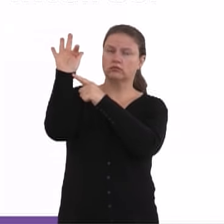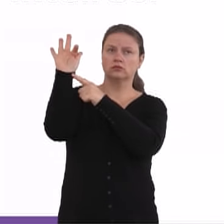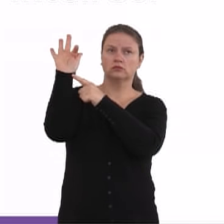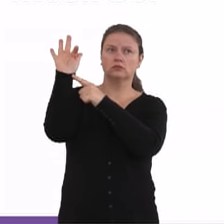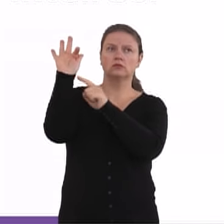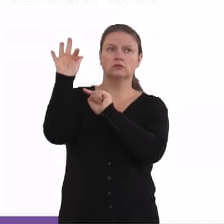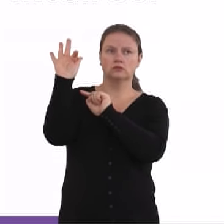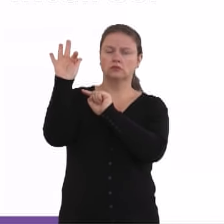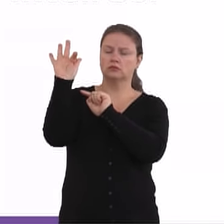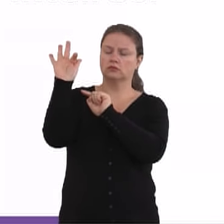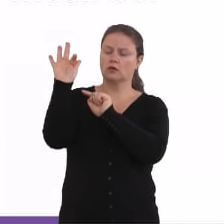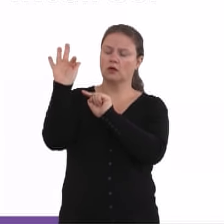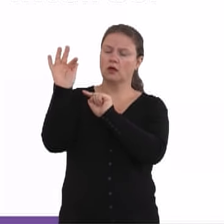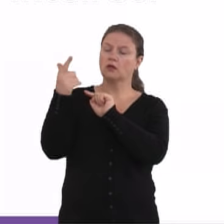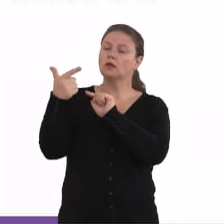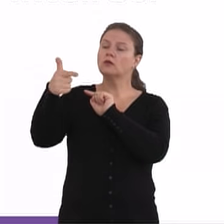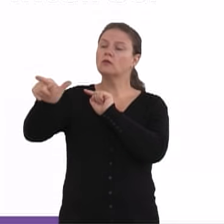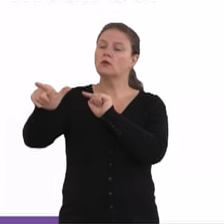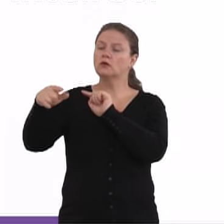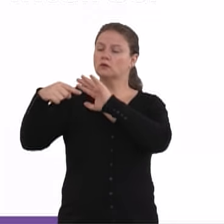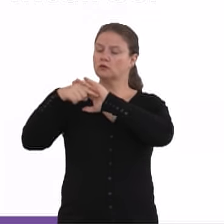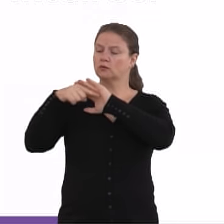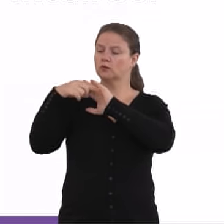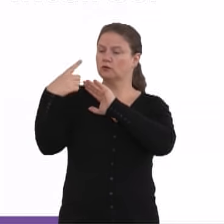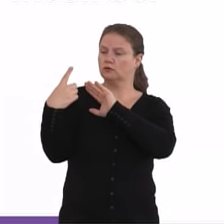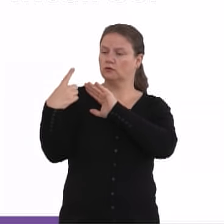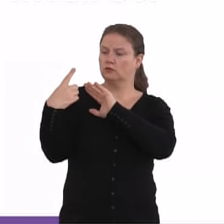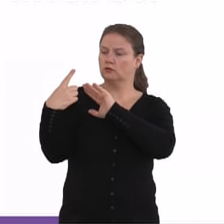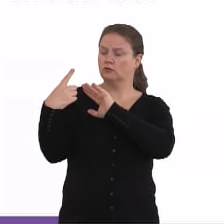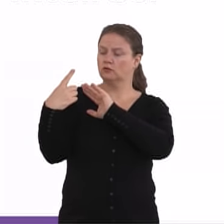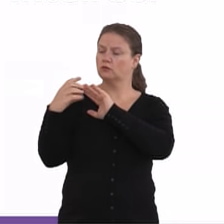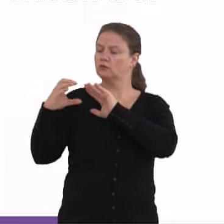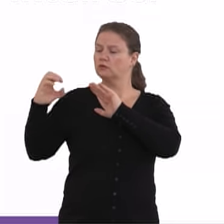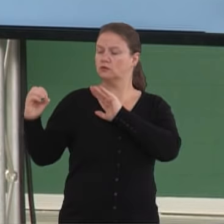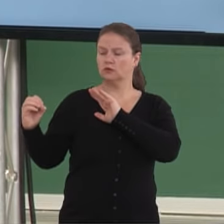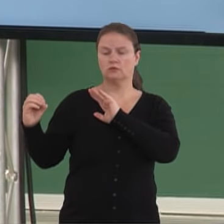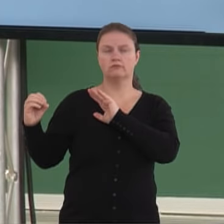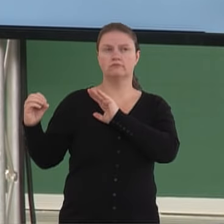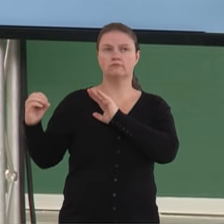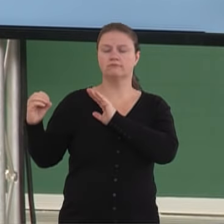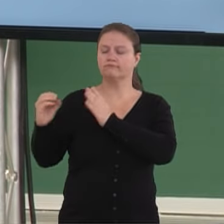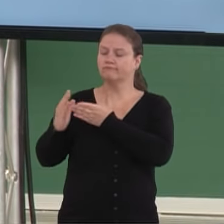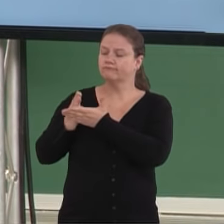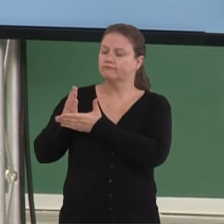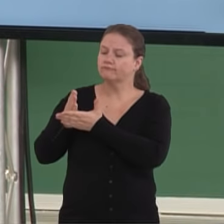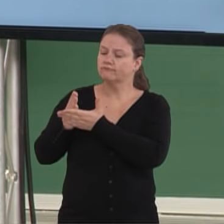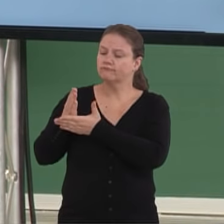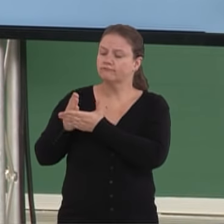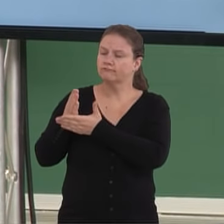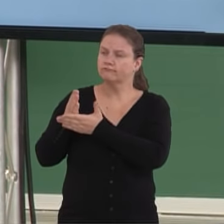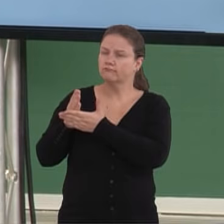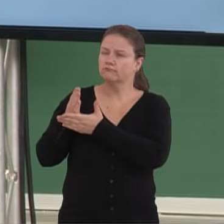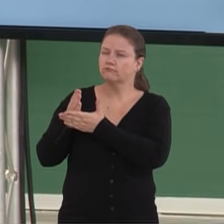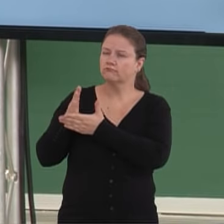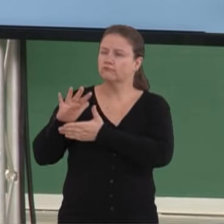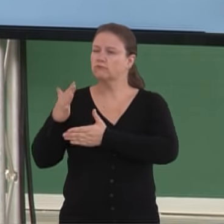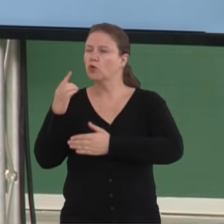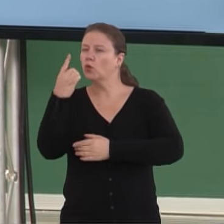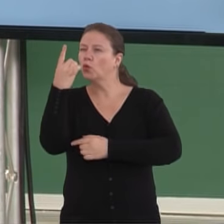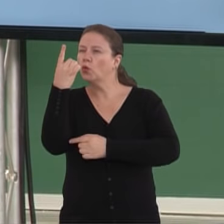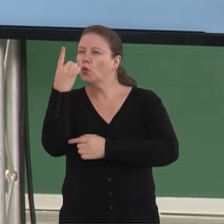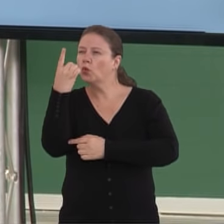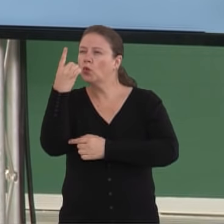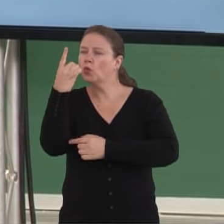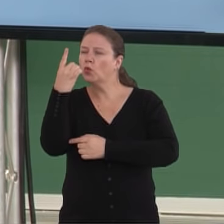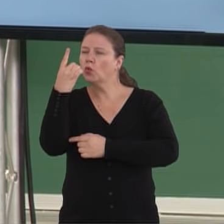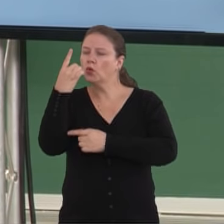do -1 e o 0. Então, ele está entre o 0, entre 1,5,